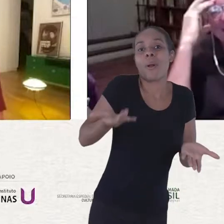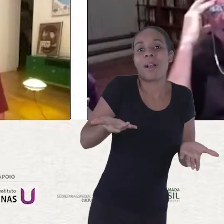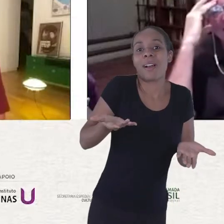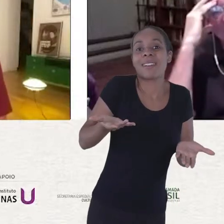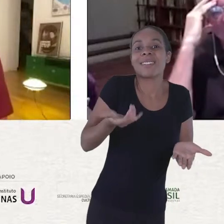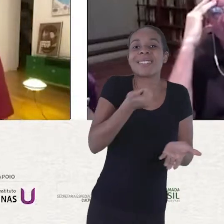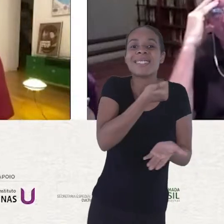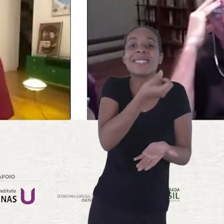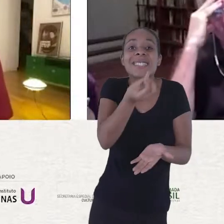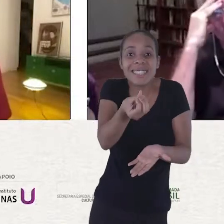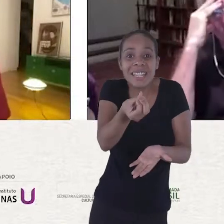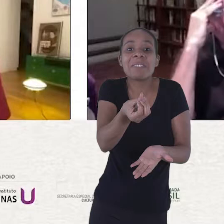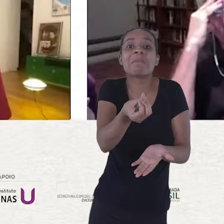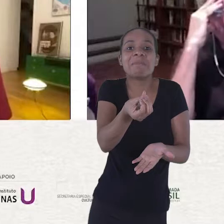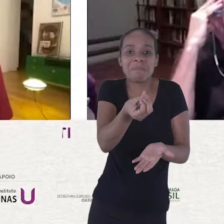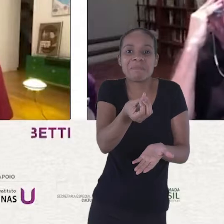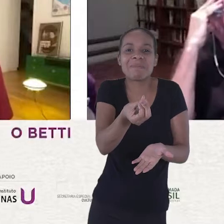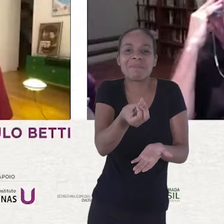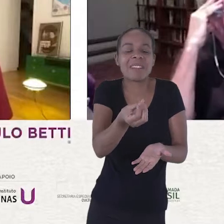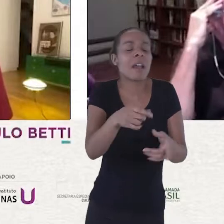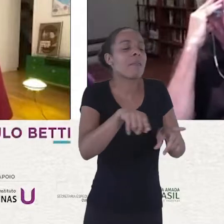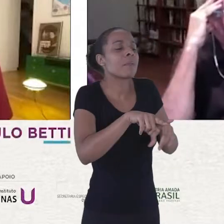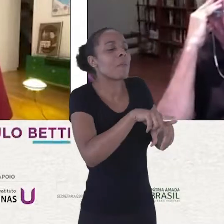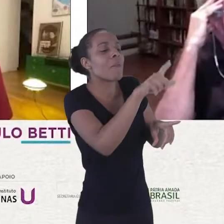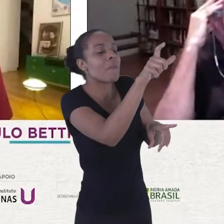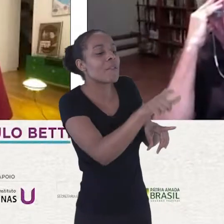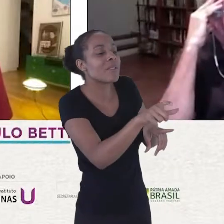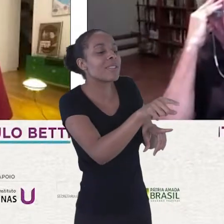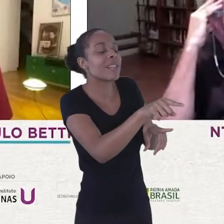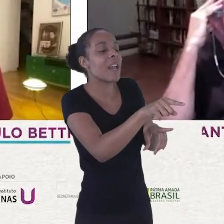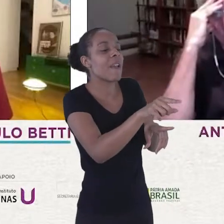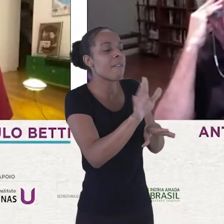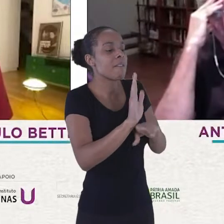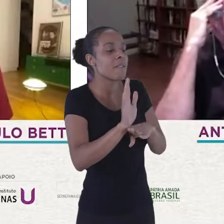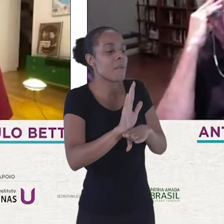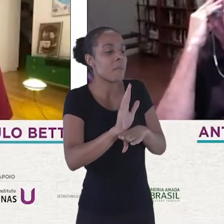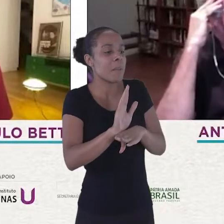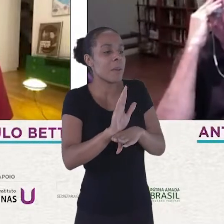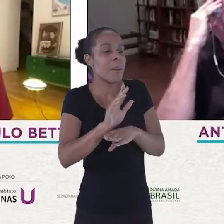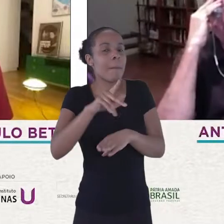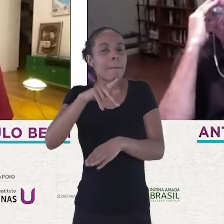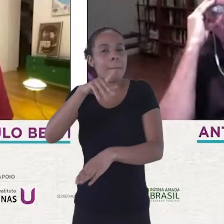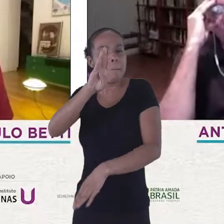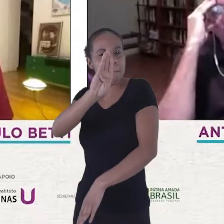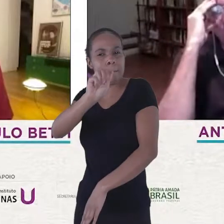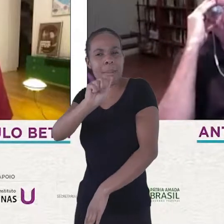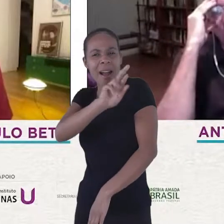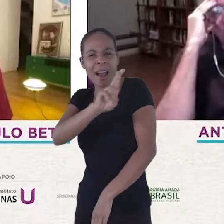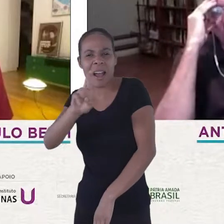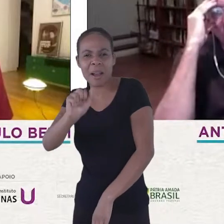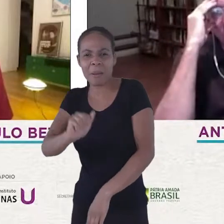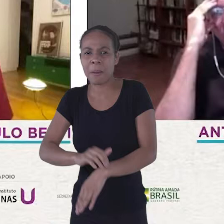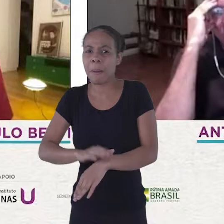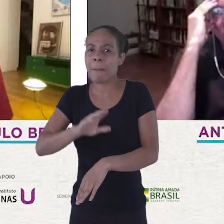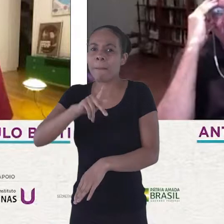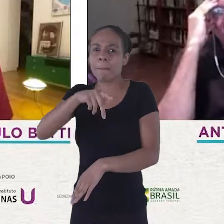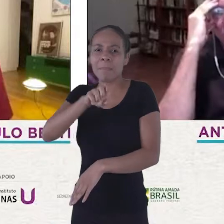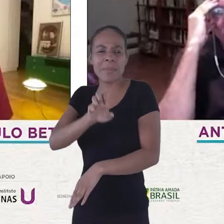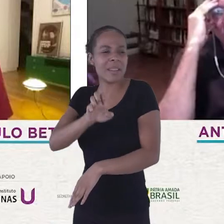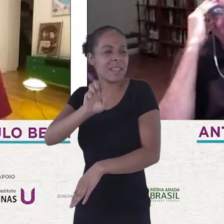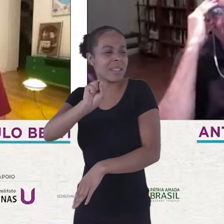Você fez Barra Pesada também com o Reginaldo, né? Reginaldo fiz. Filmaço, né?